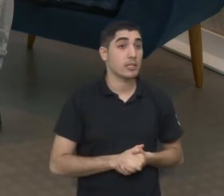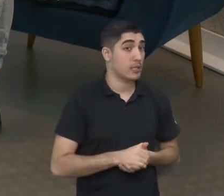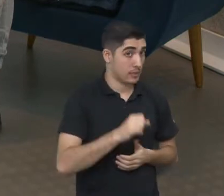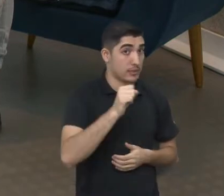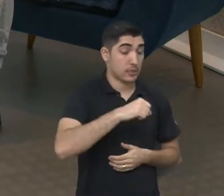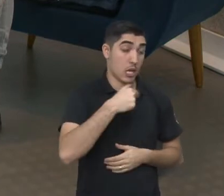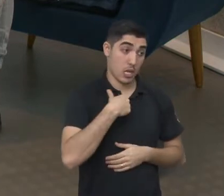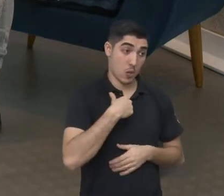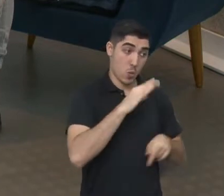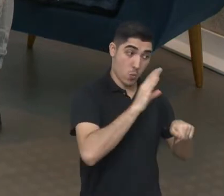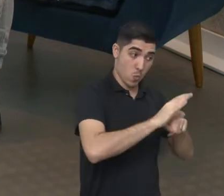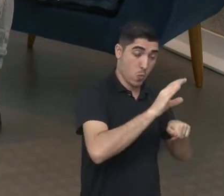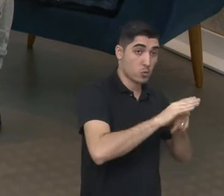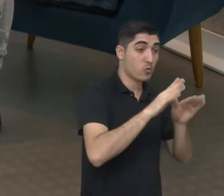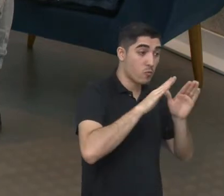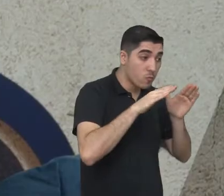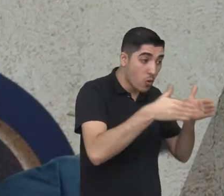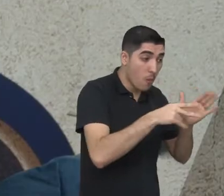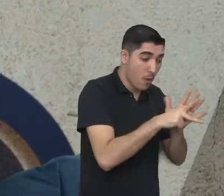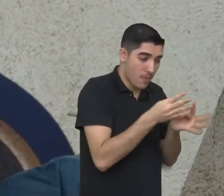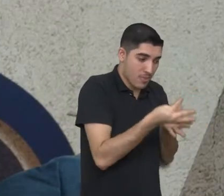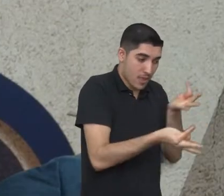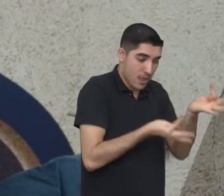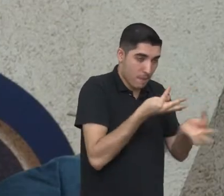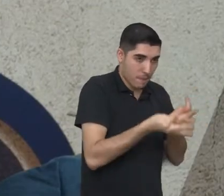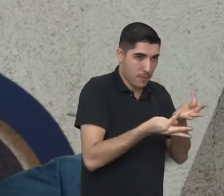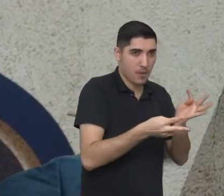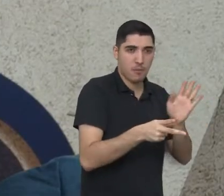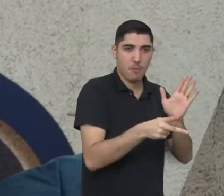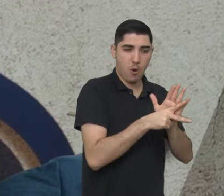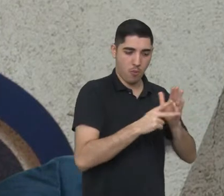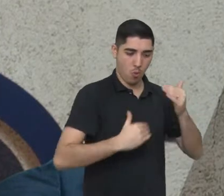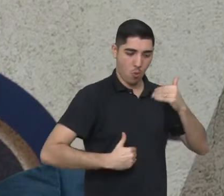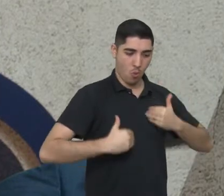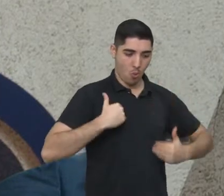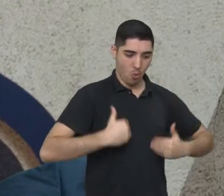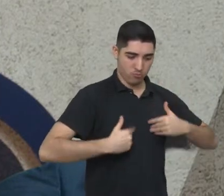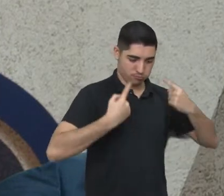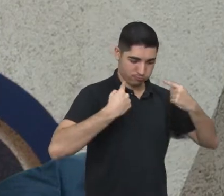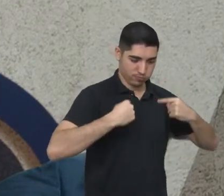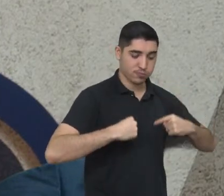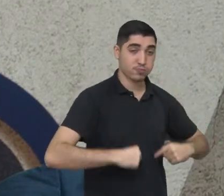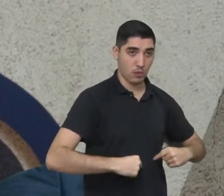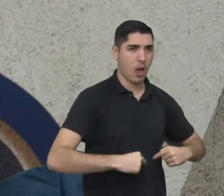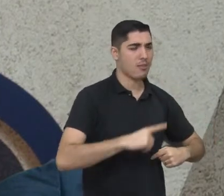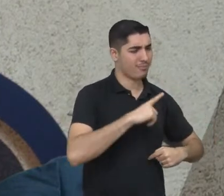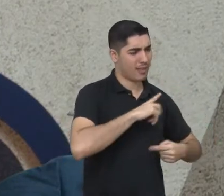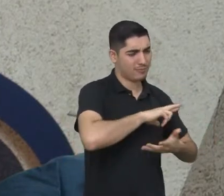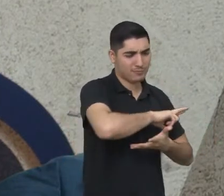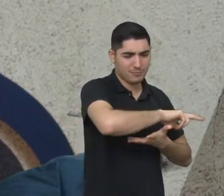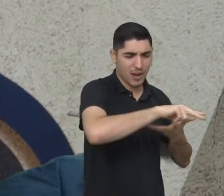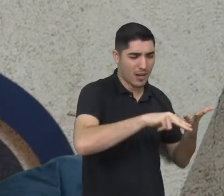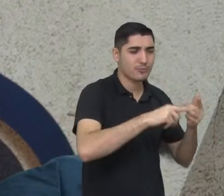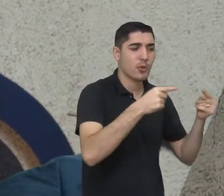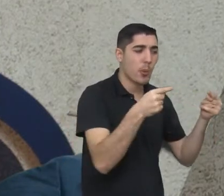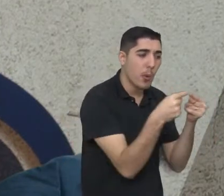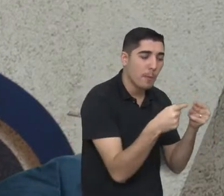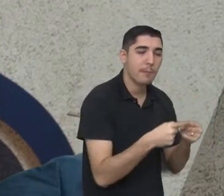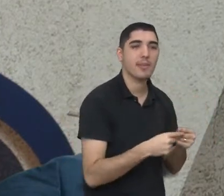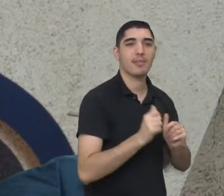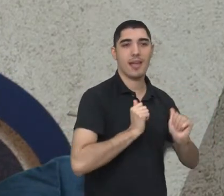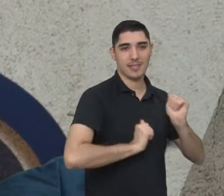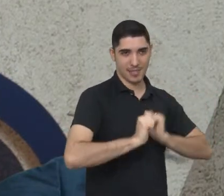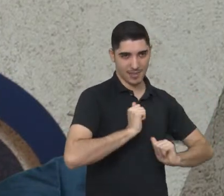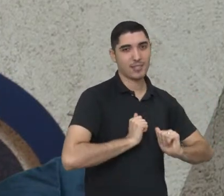A especialização que eu tenho é curso de especialização em terapia corporal, o que dá muitos resultados em casos de